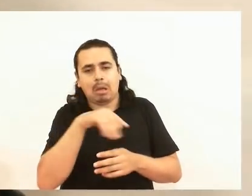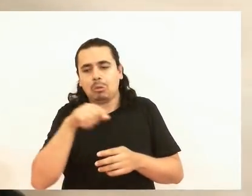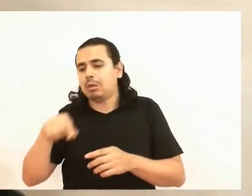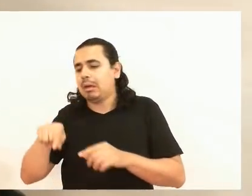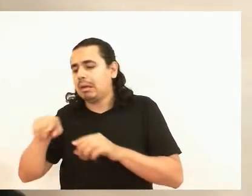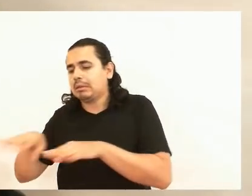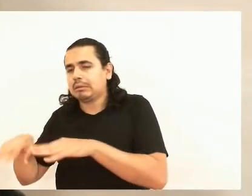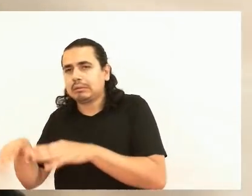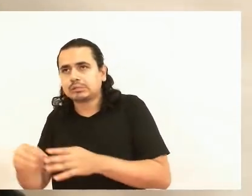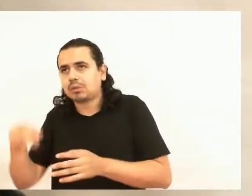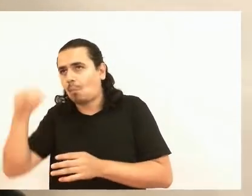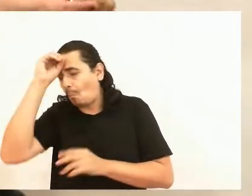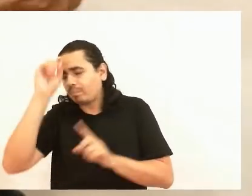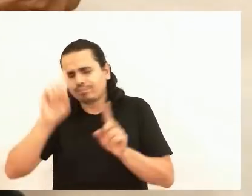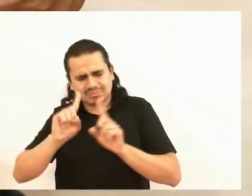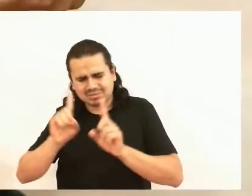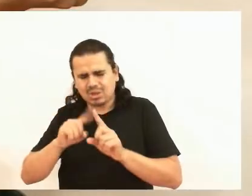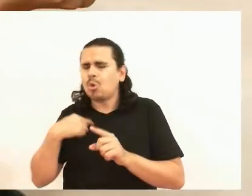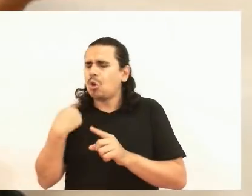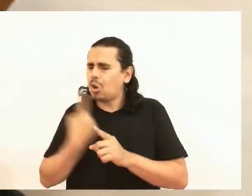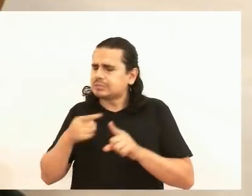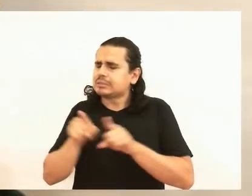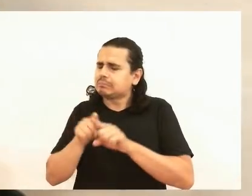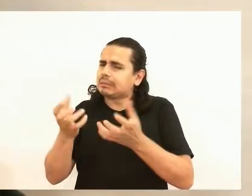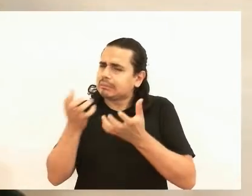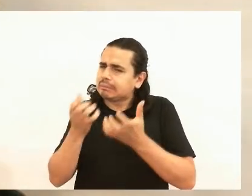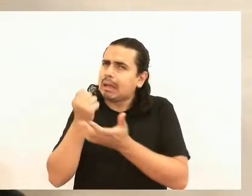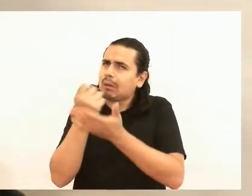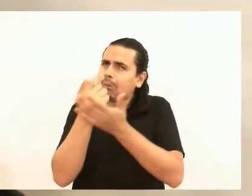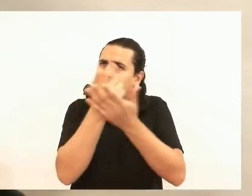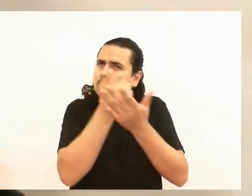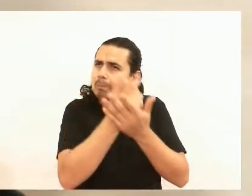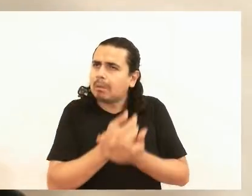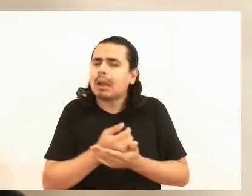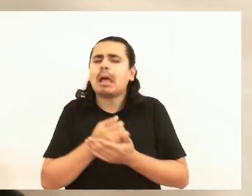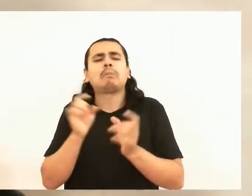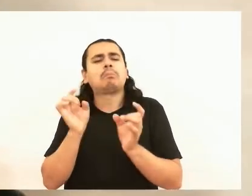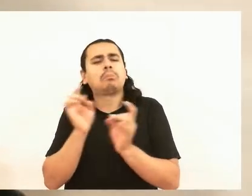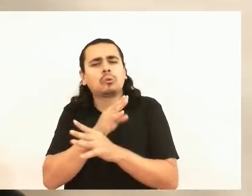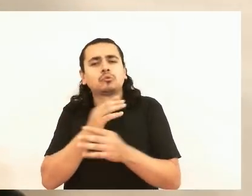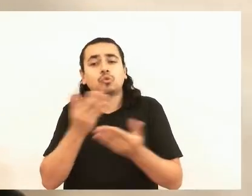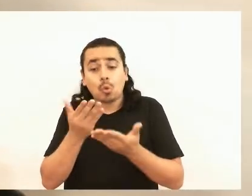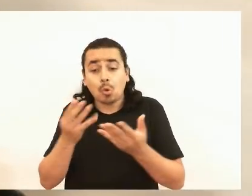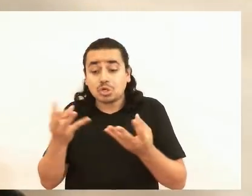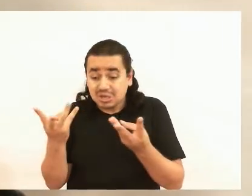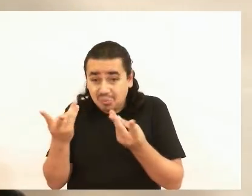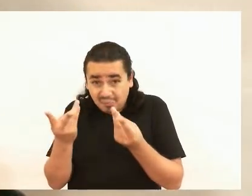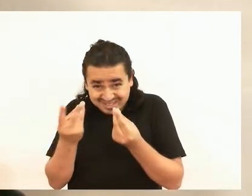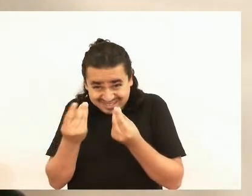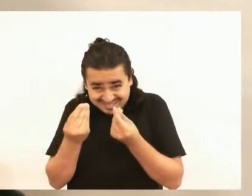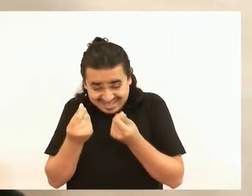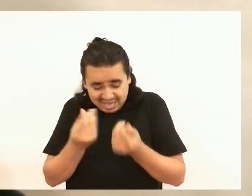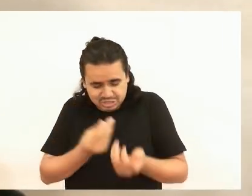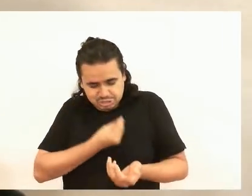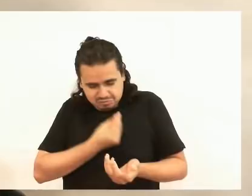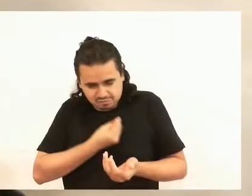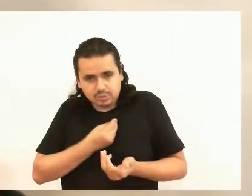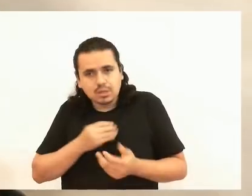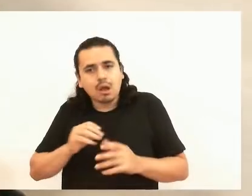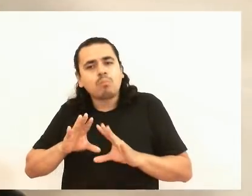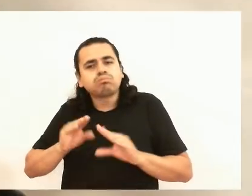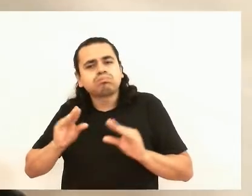nós estamos desejando isso tudo pronto hoje o sino como de qualidade de vida e conforto